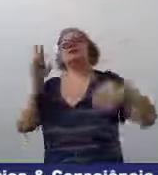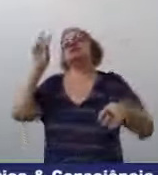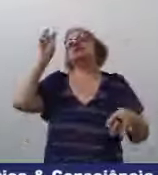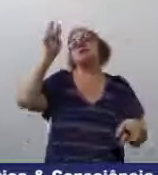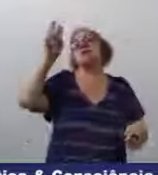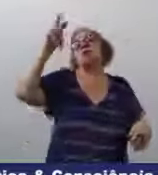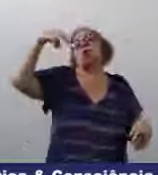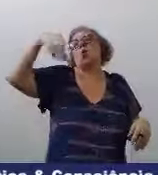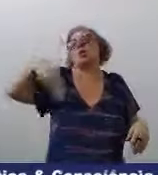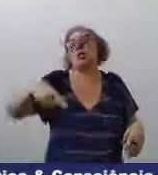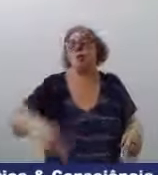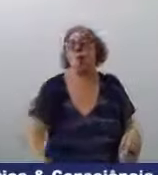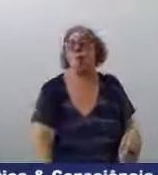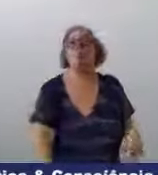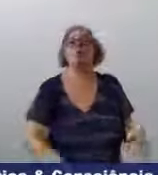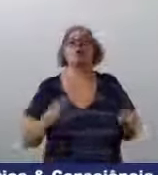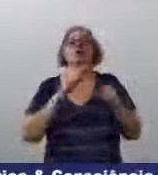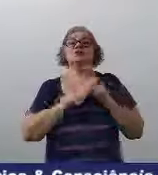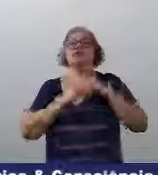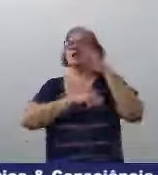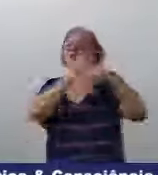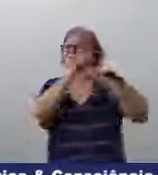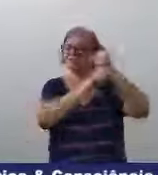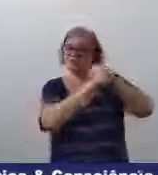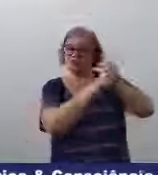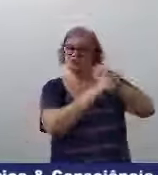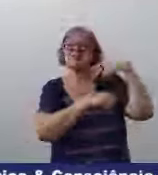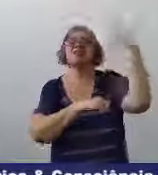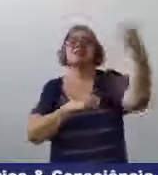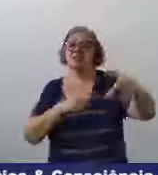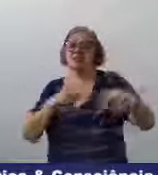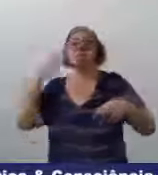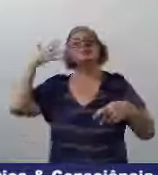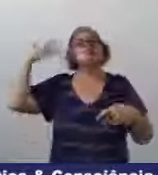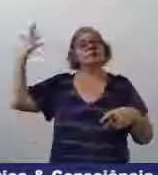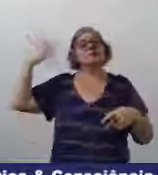daqui a 5 bilhões e meio de anos. E é interessante que uma